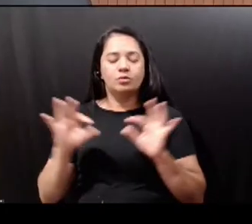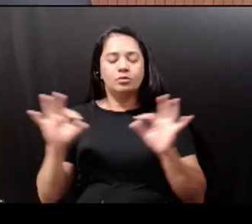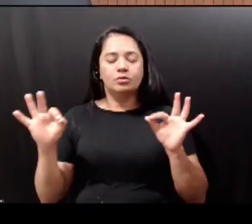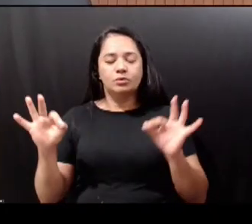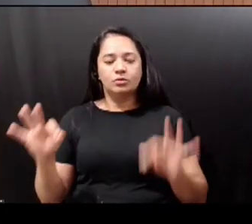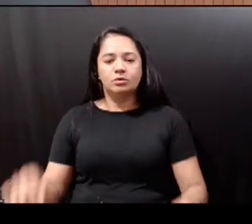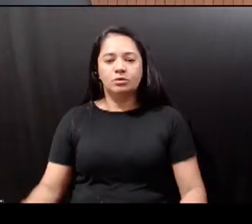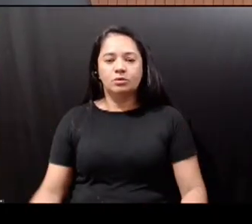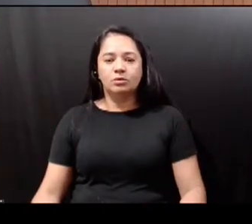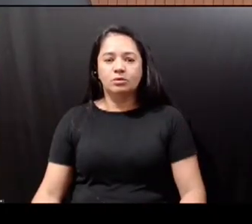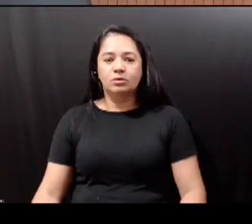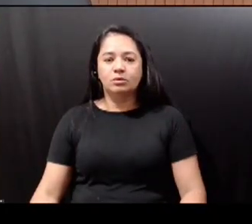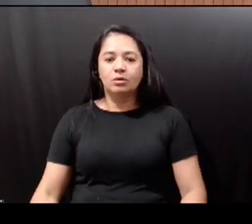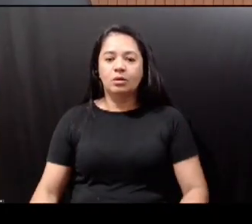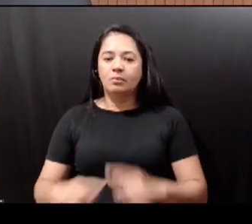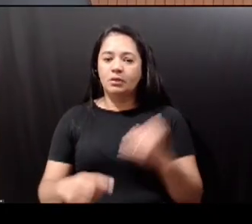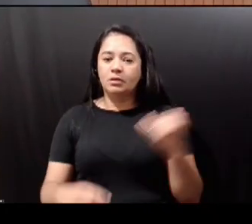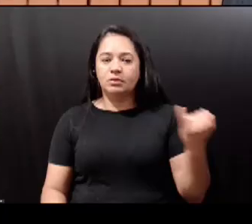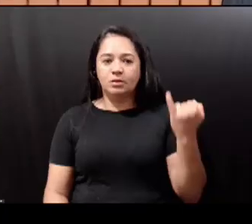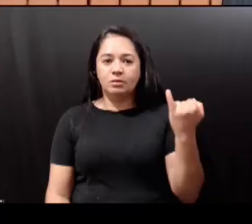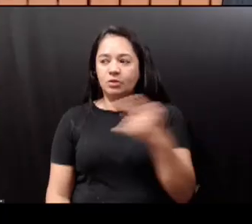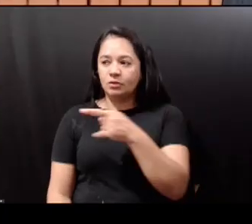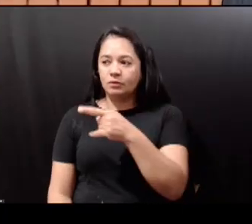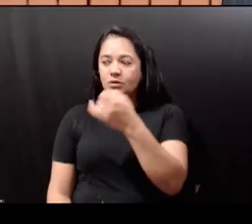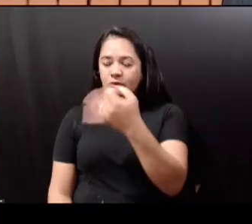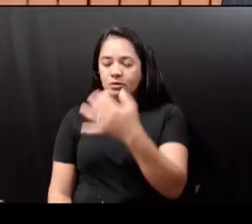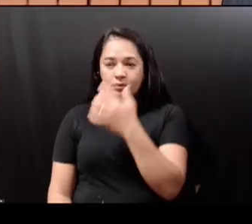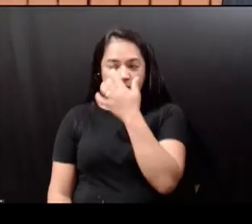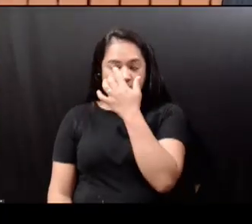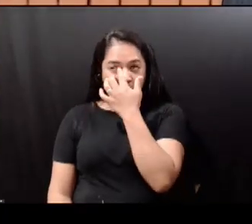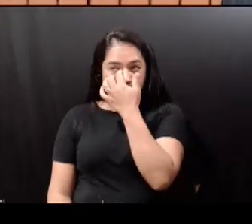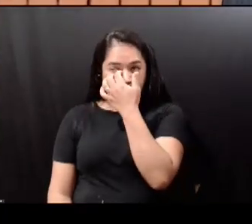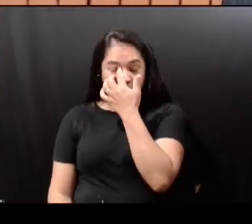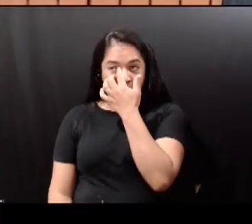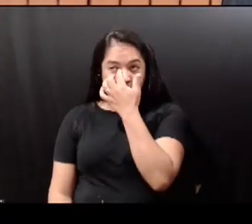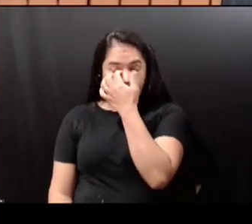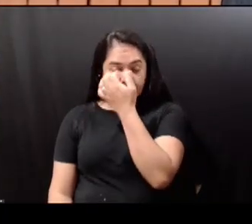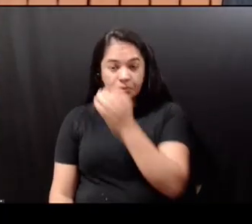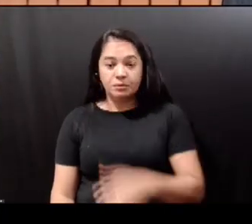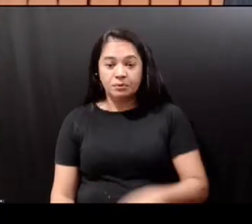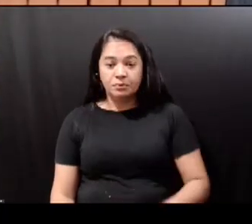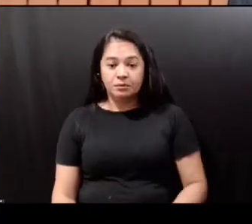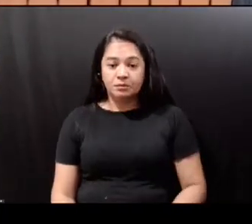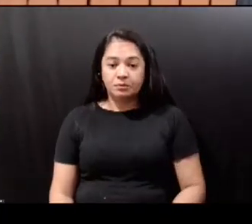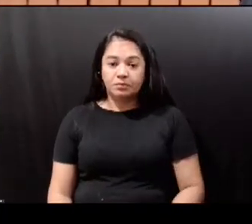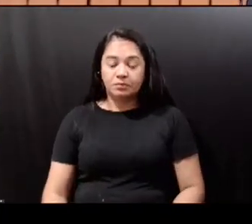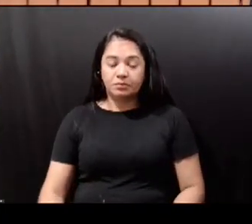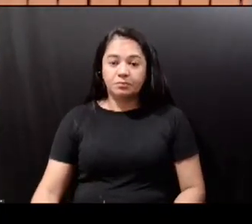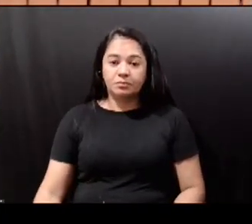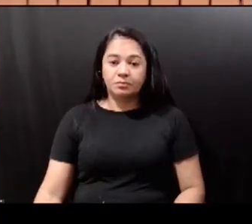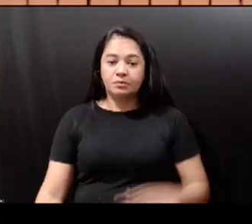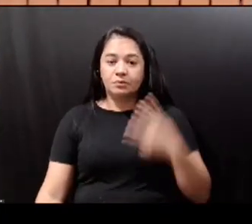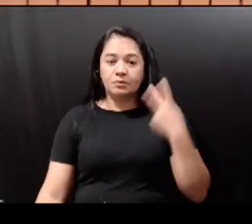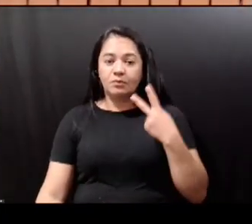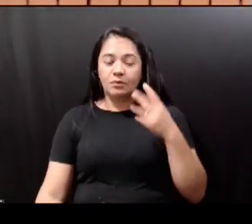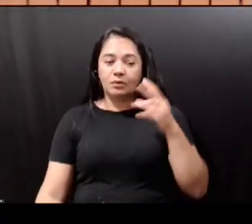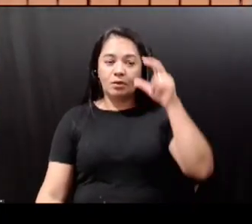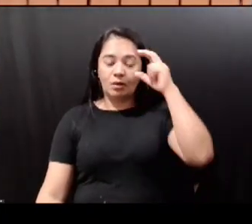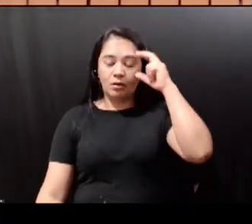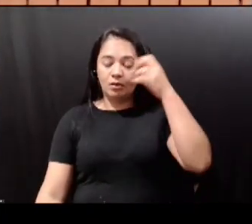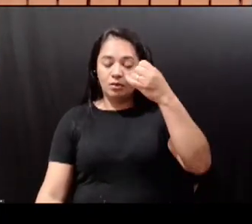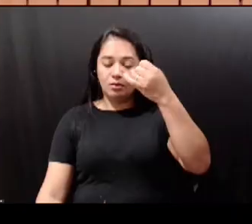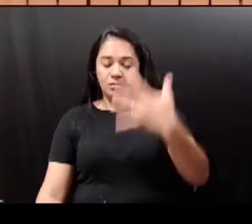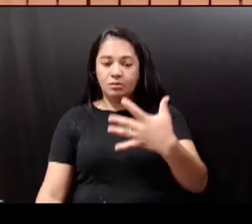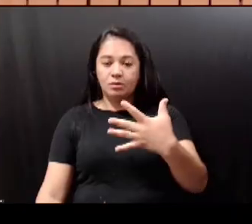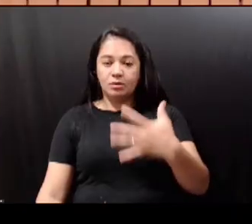muito importante essa que você trouxe dos créditos. E já passando aqui a palavra também para o vereador Carlinhos comentar sobre esse projeto de